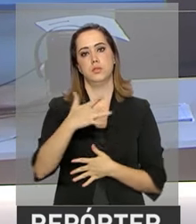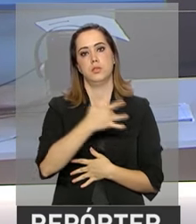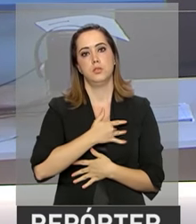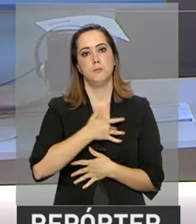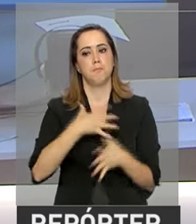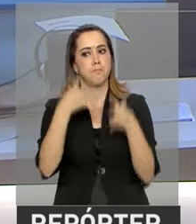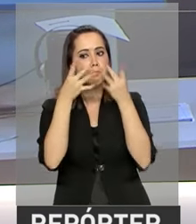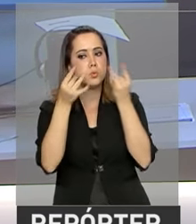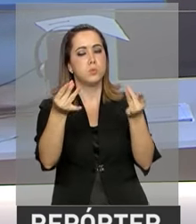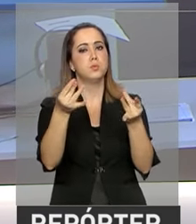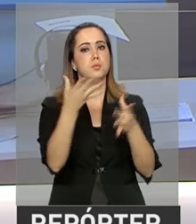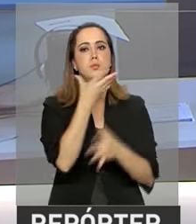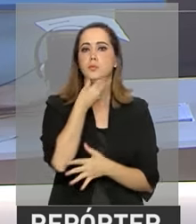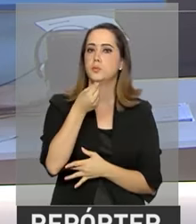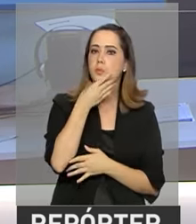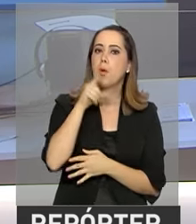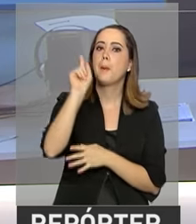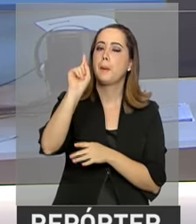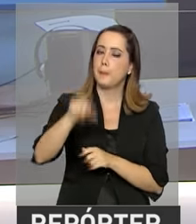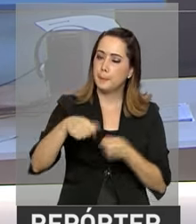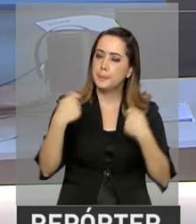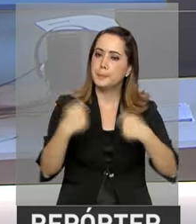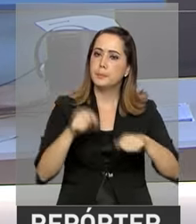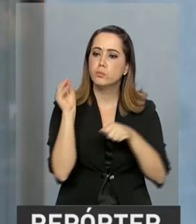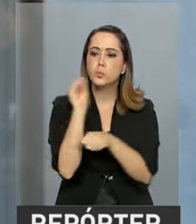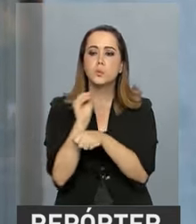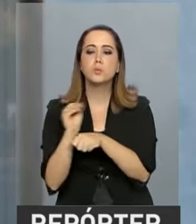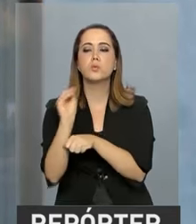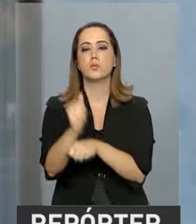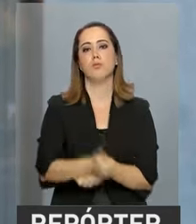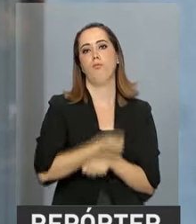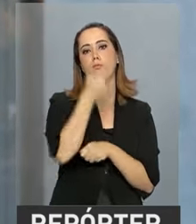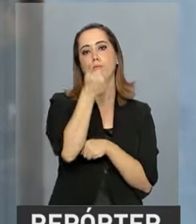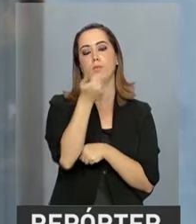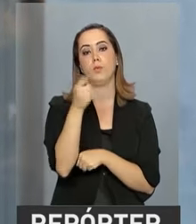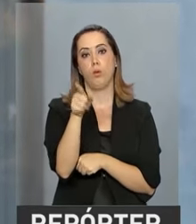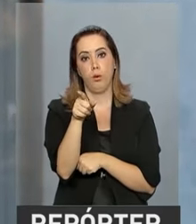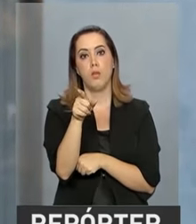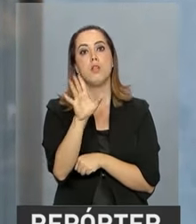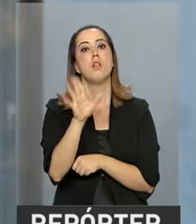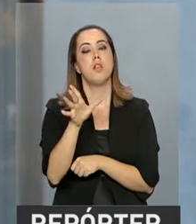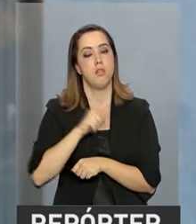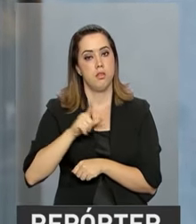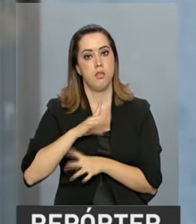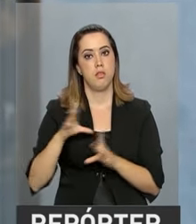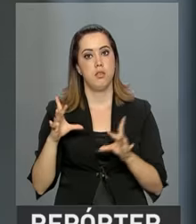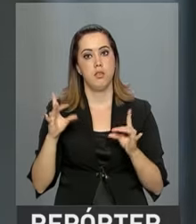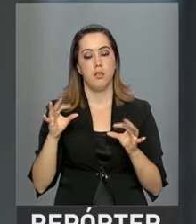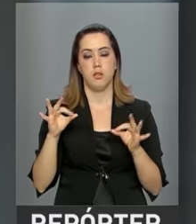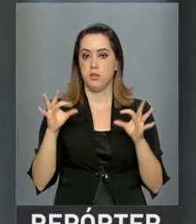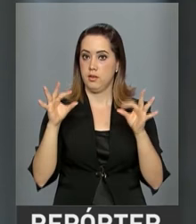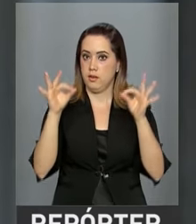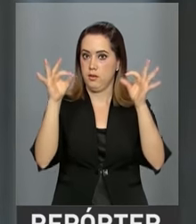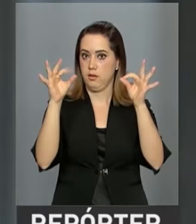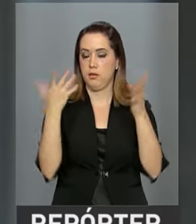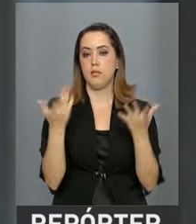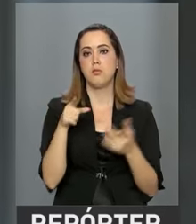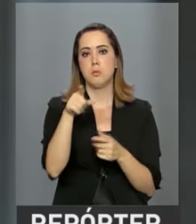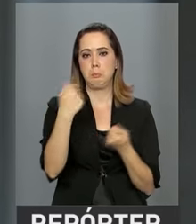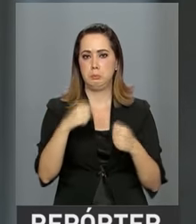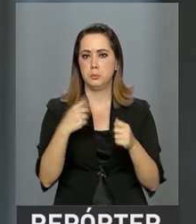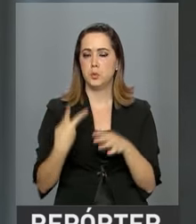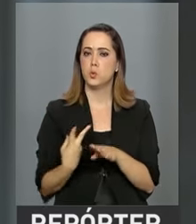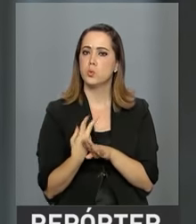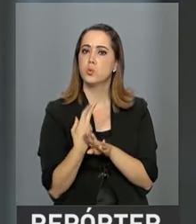alerta para os homens. É preciso se cuidar mais. Por causa de um câncer, Gilberto operou a próstata. Ele conta que se